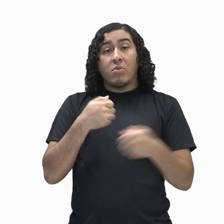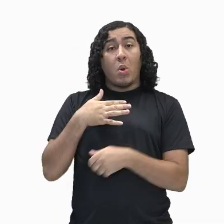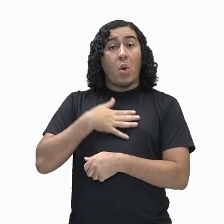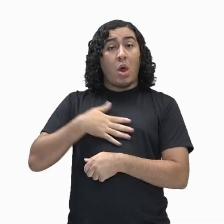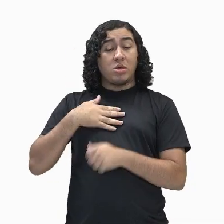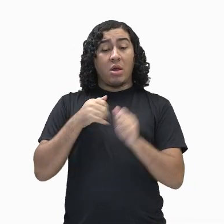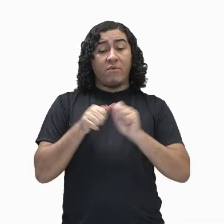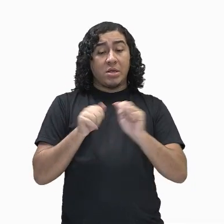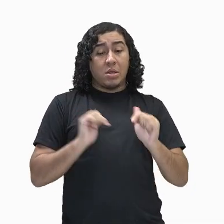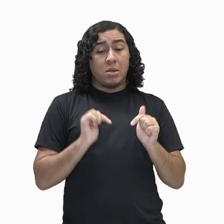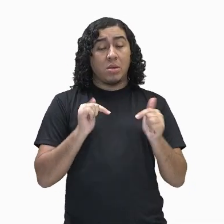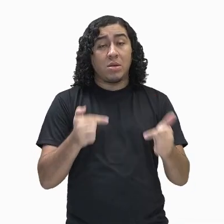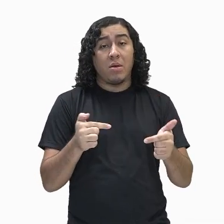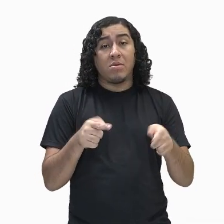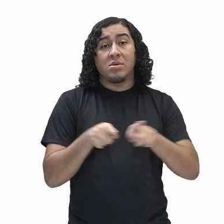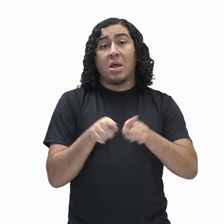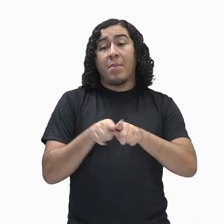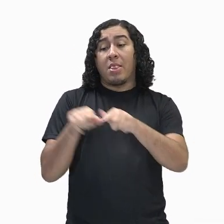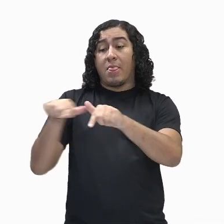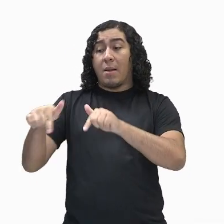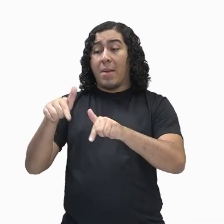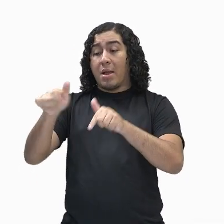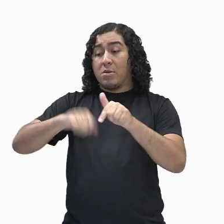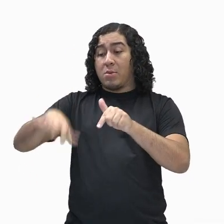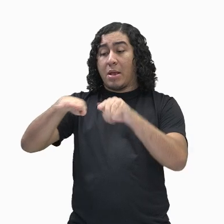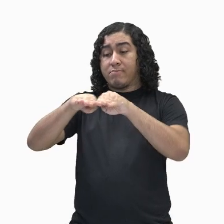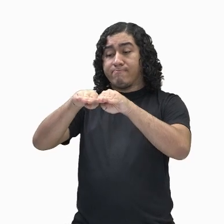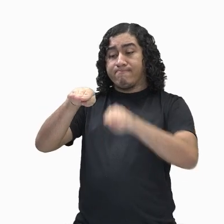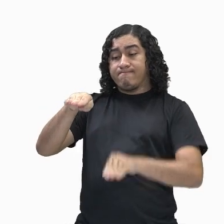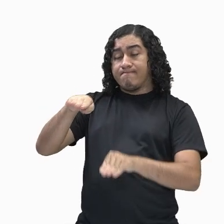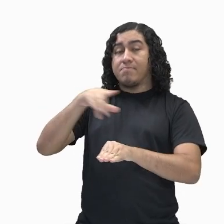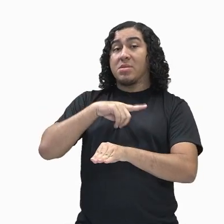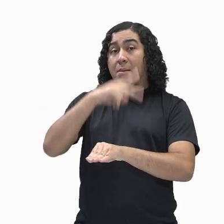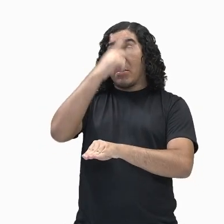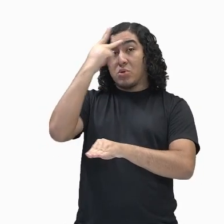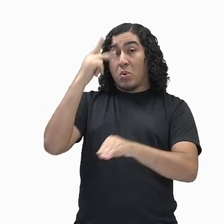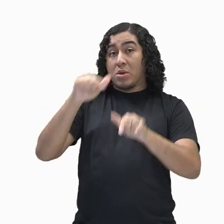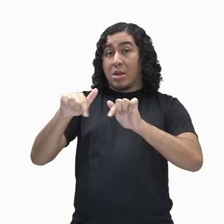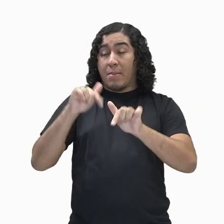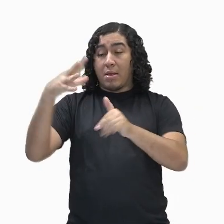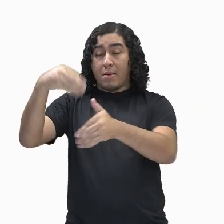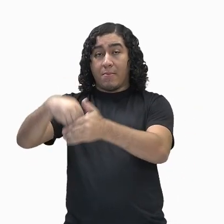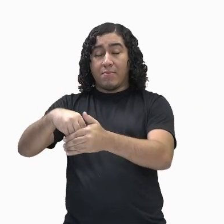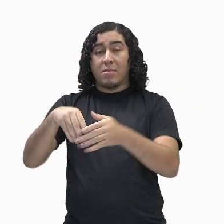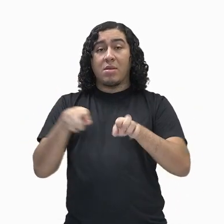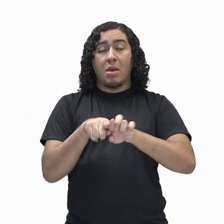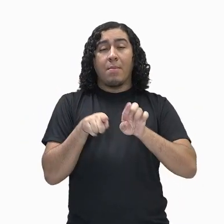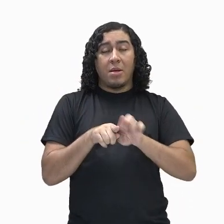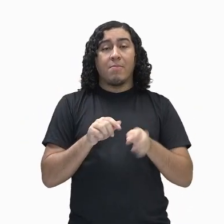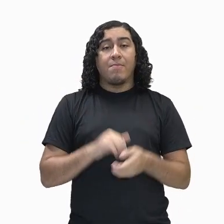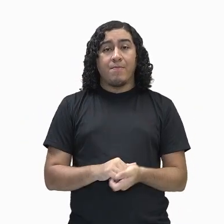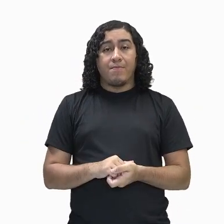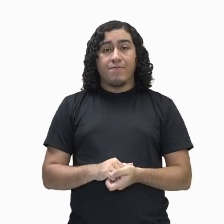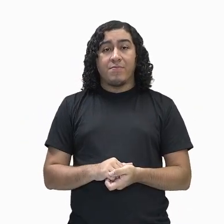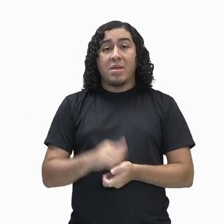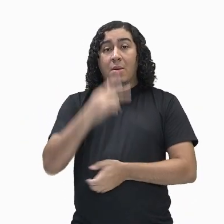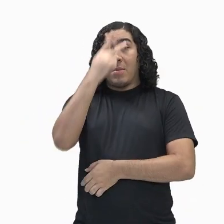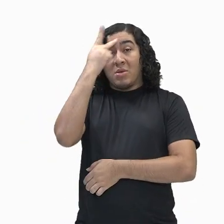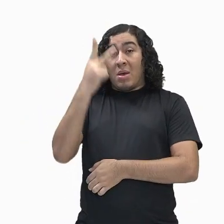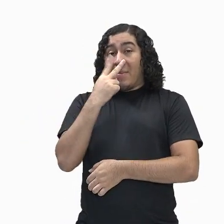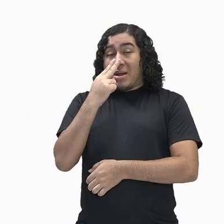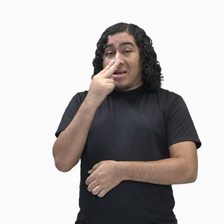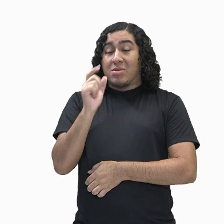há desigualdade no trabalho, mesmo as pessoas que trabalham, e também afeta que a pessoa fica